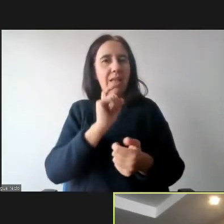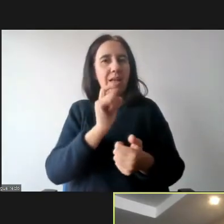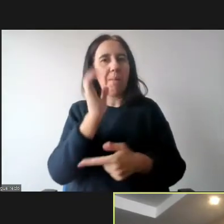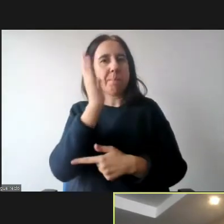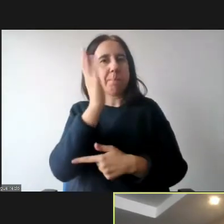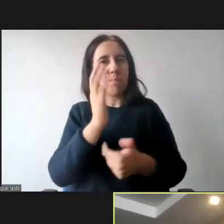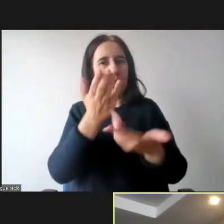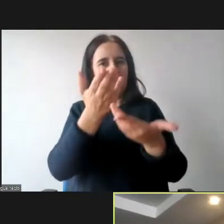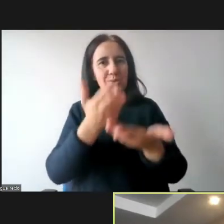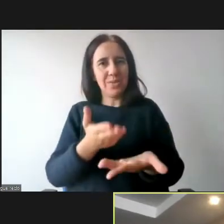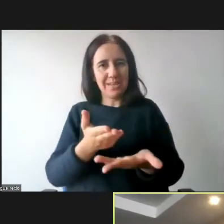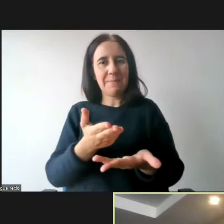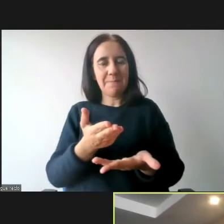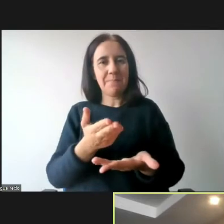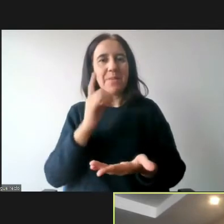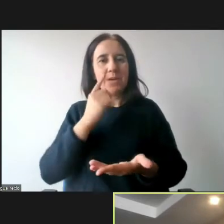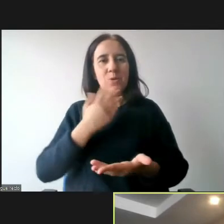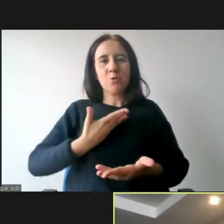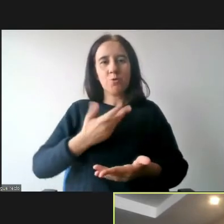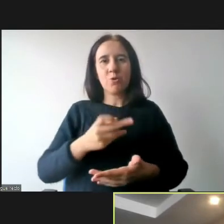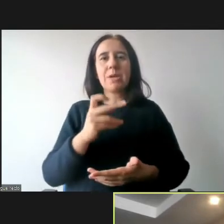oradora,